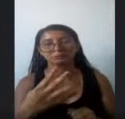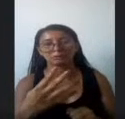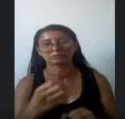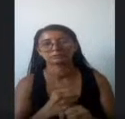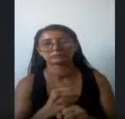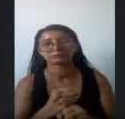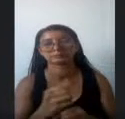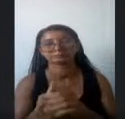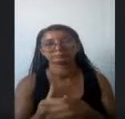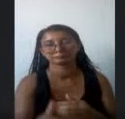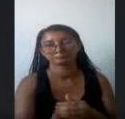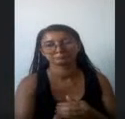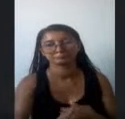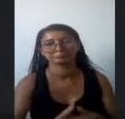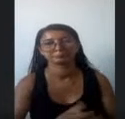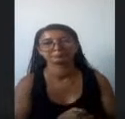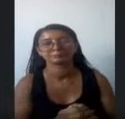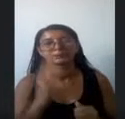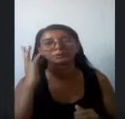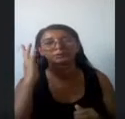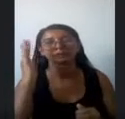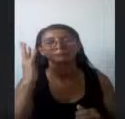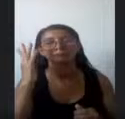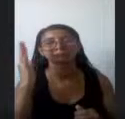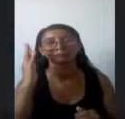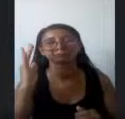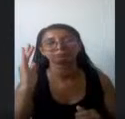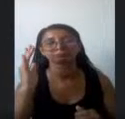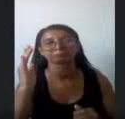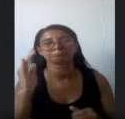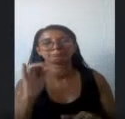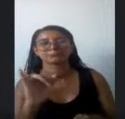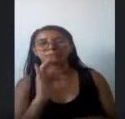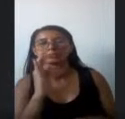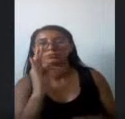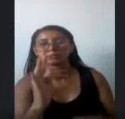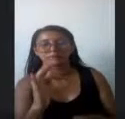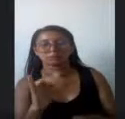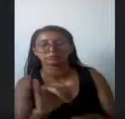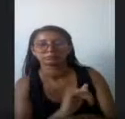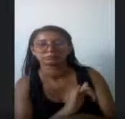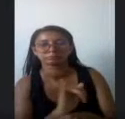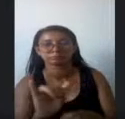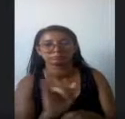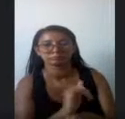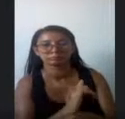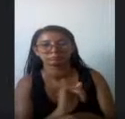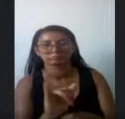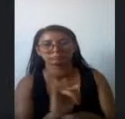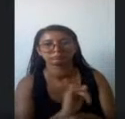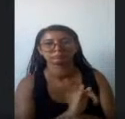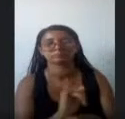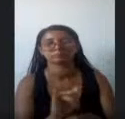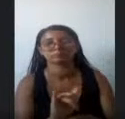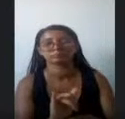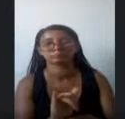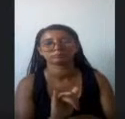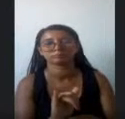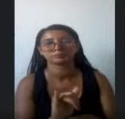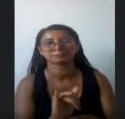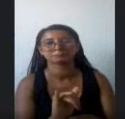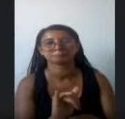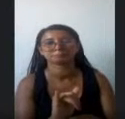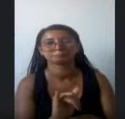reflexão para que já pudéssemos pensar em estratégias para que a gente não perdesse a